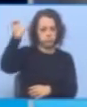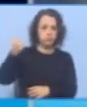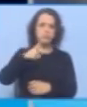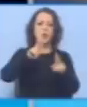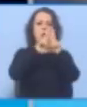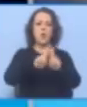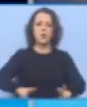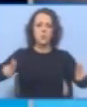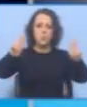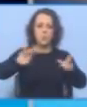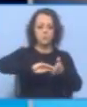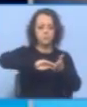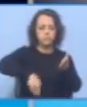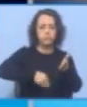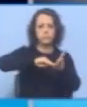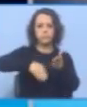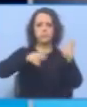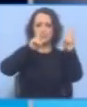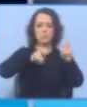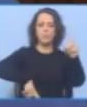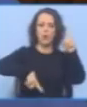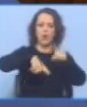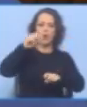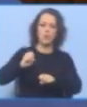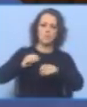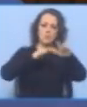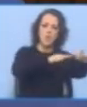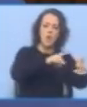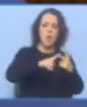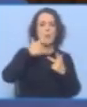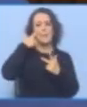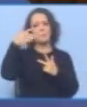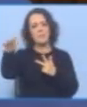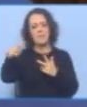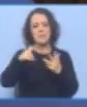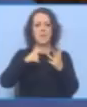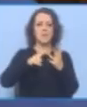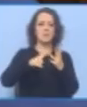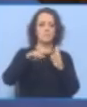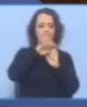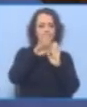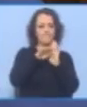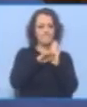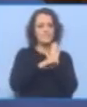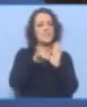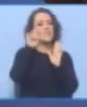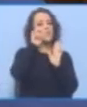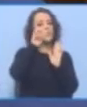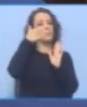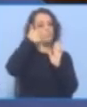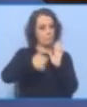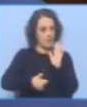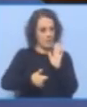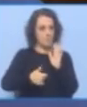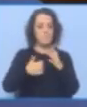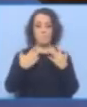Nações Unidas sobre refugiados e sobre migrações regulares, ordenadas e seguras. Esses